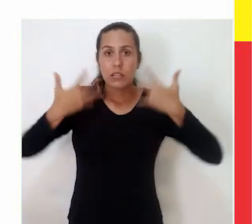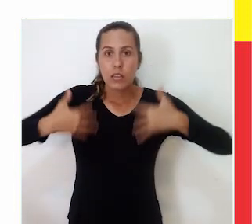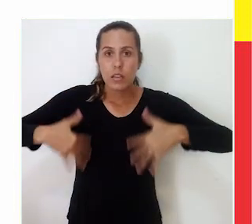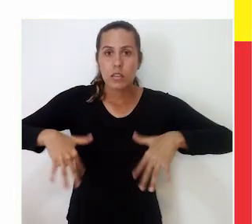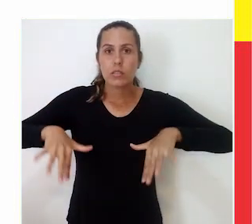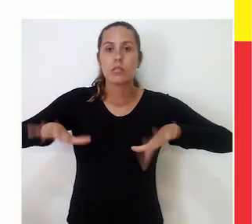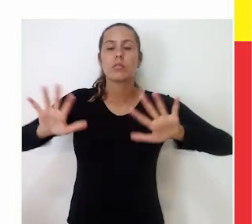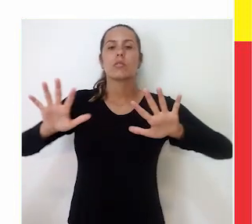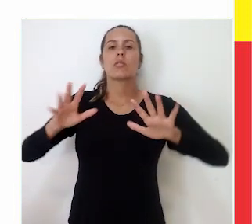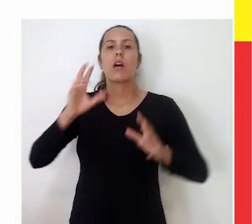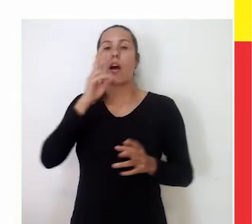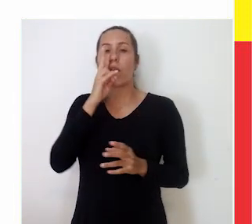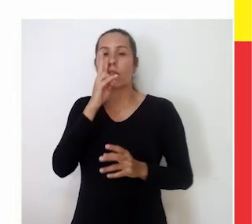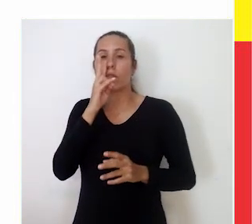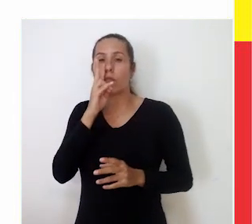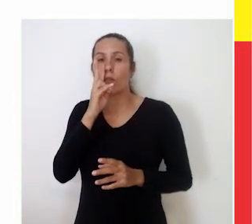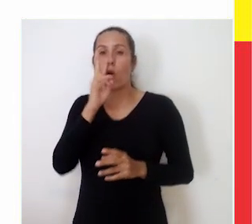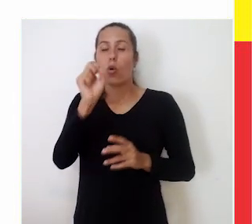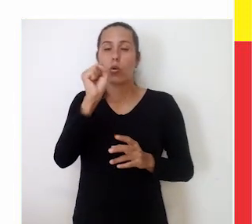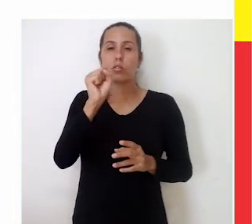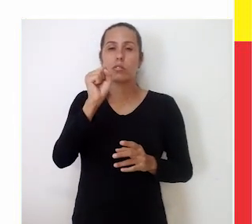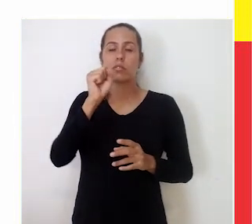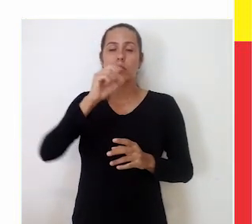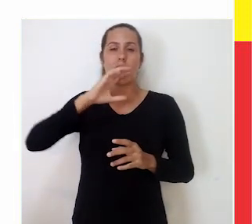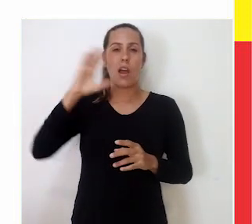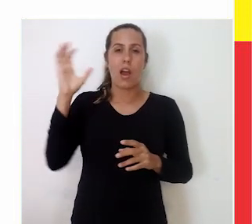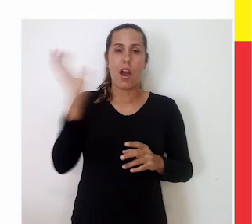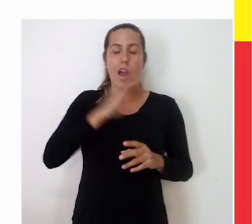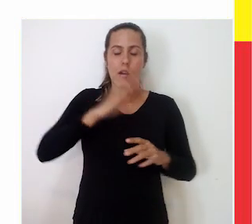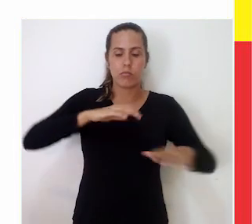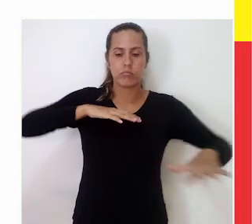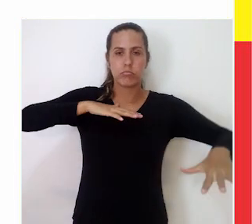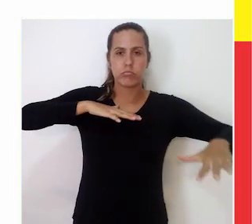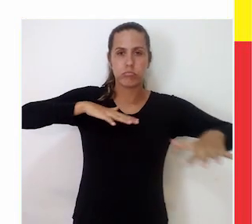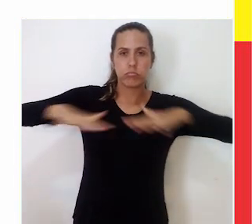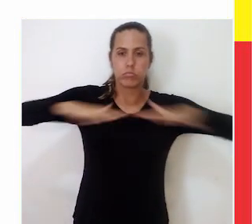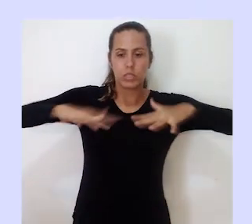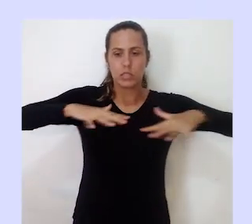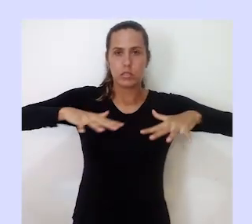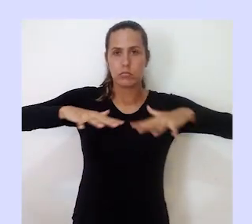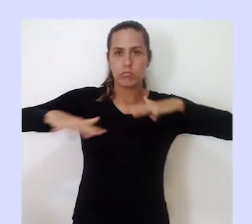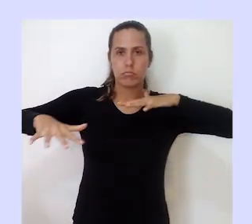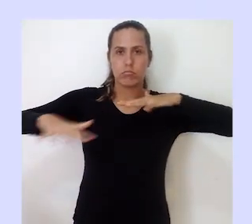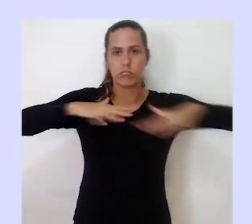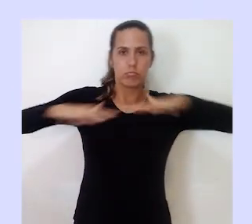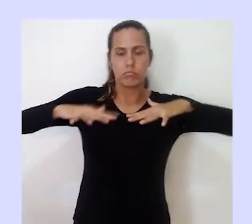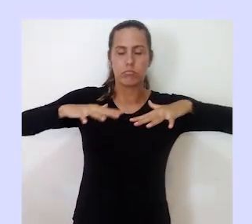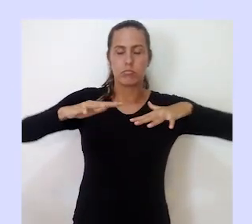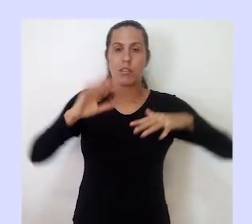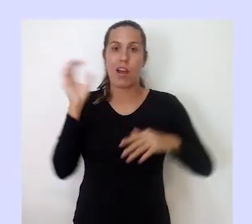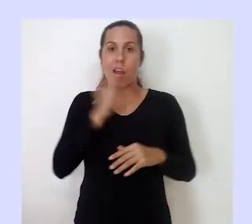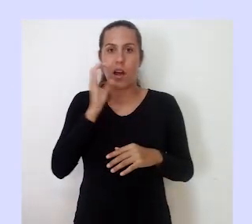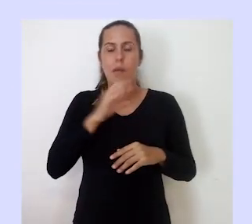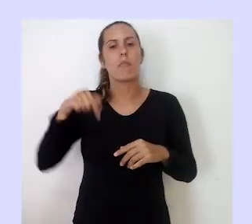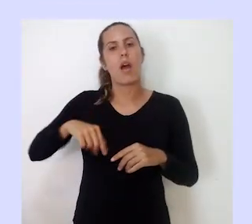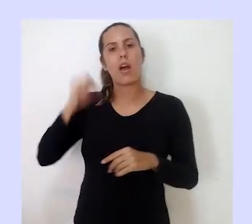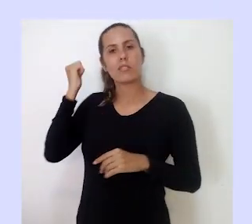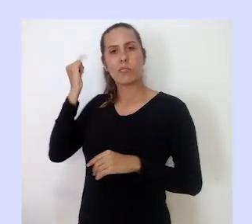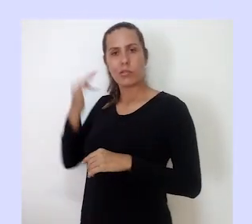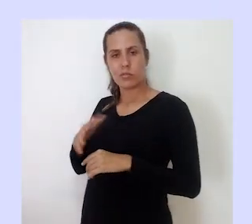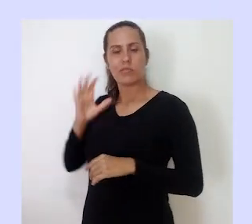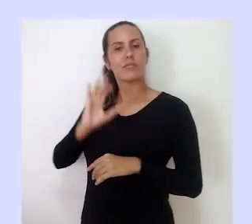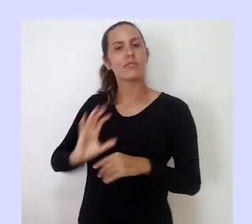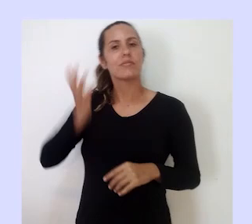uma forte e rápida vibração na superfície terrestre. Esta madrugada mesmo, conforme eu já tinha falado